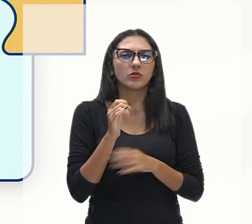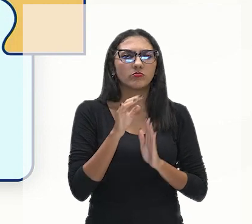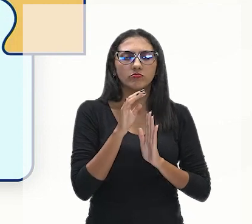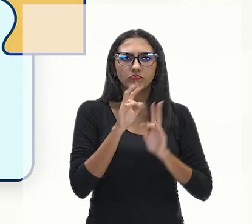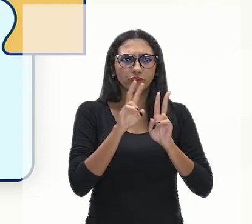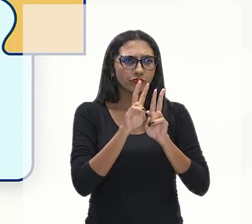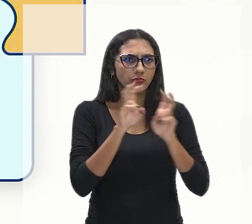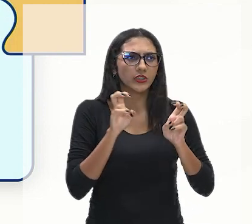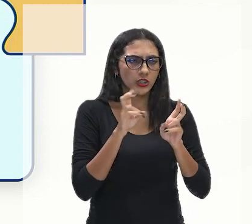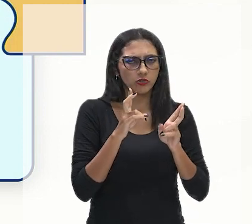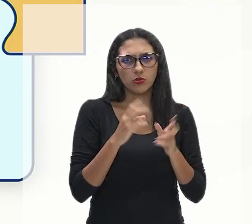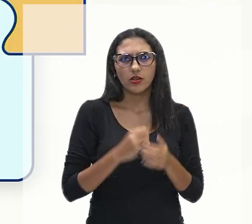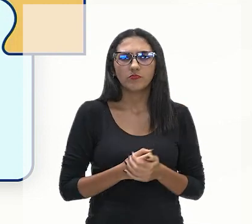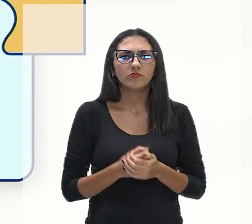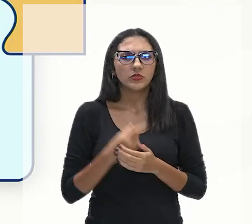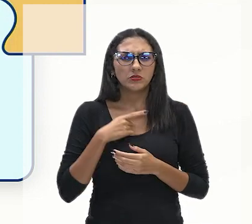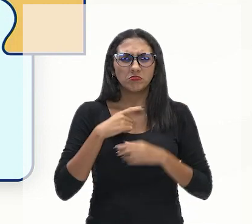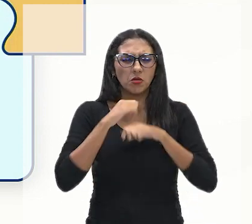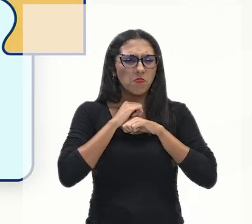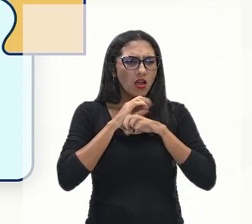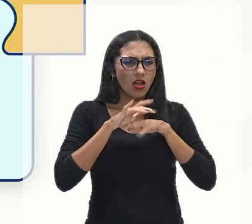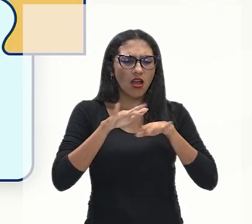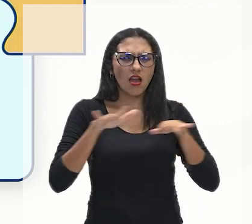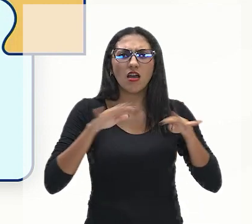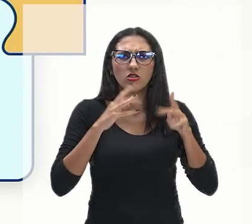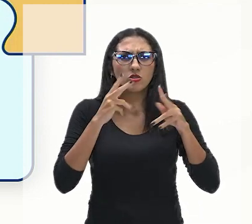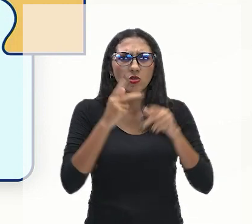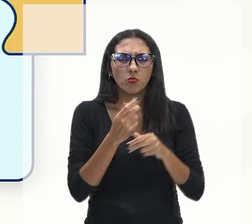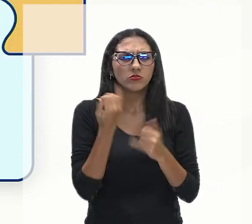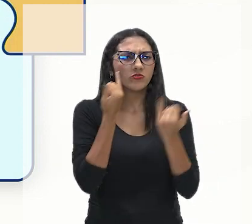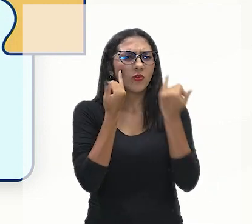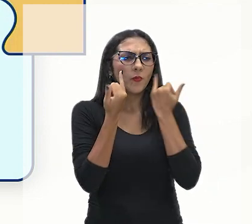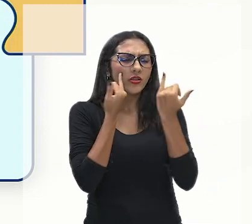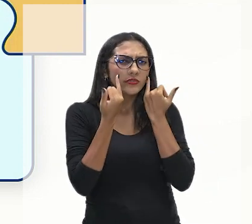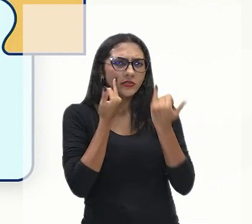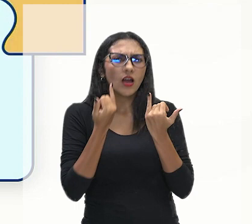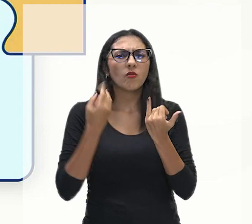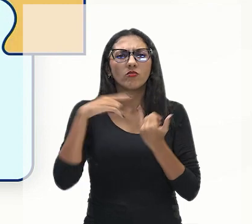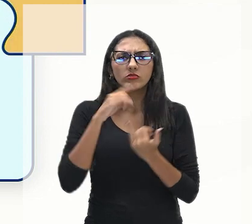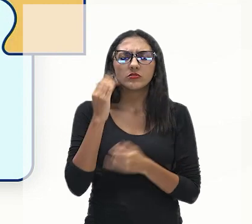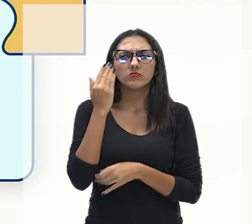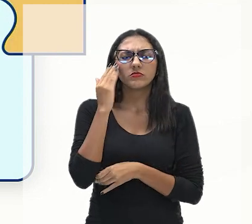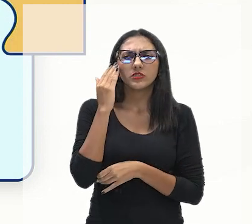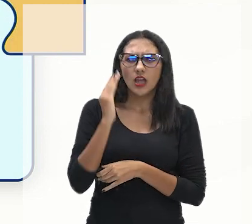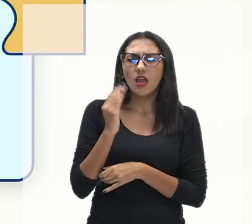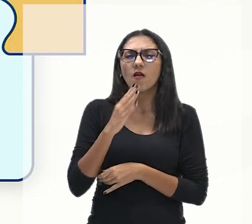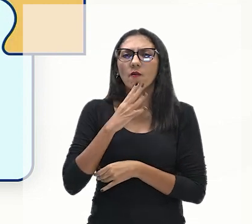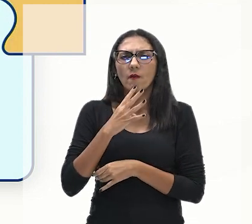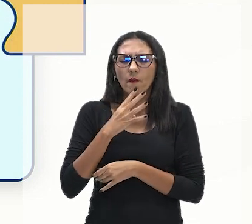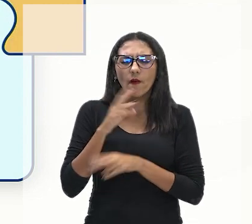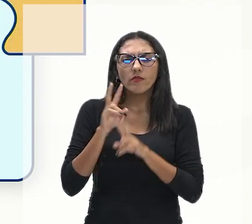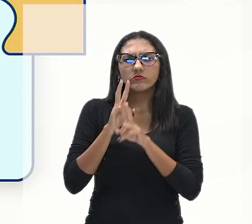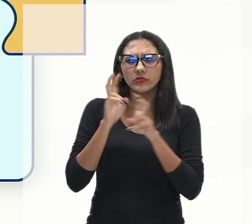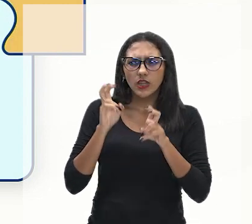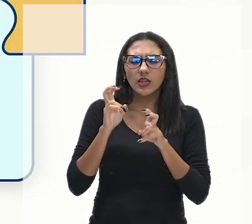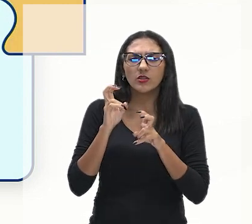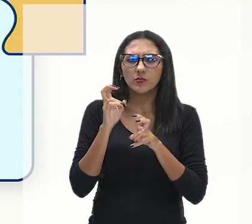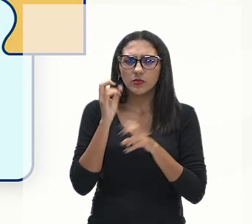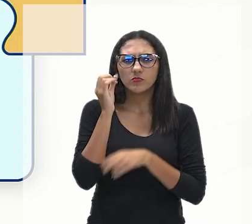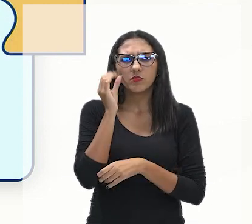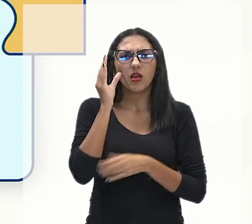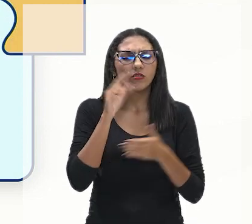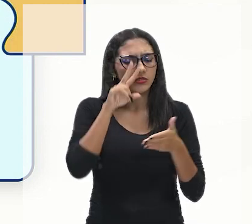sendo amplamente divulgado e você já ouviu alguma coisa a respeito, na hora de ler você aciona